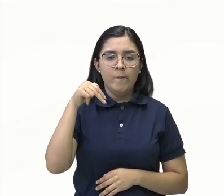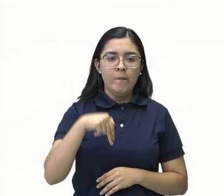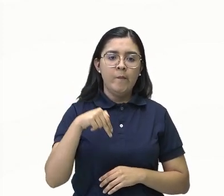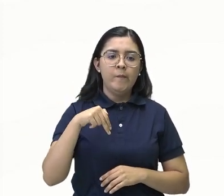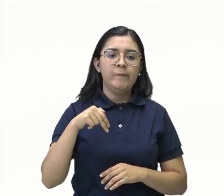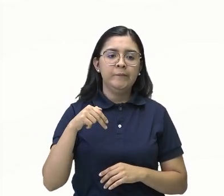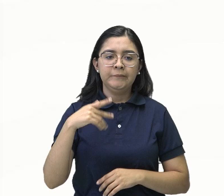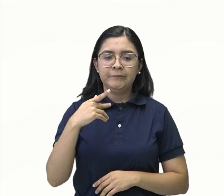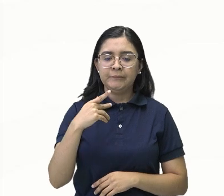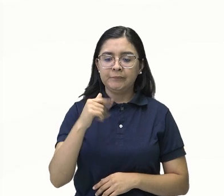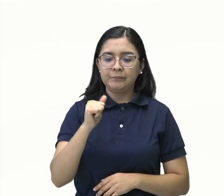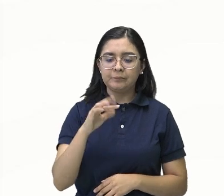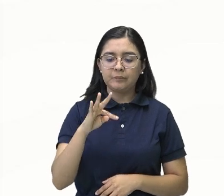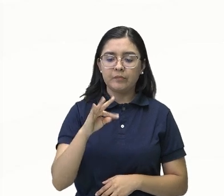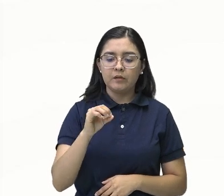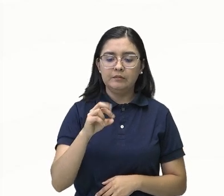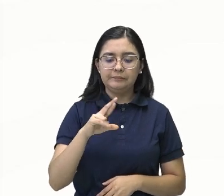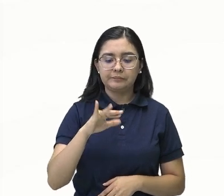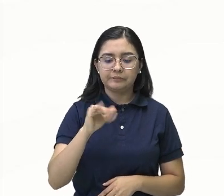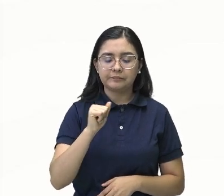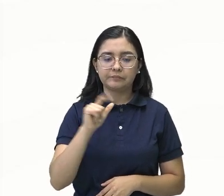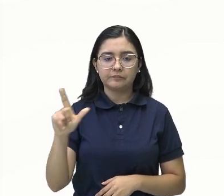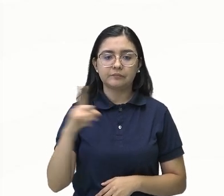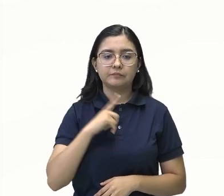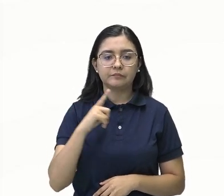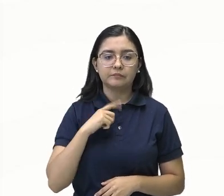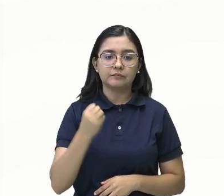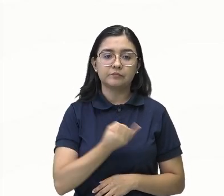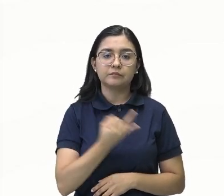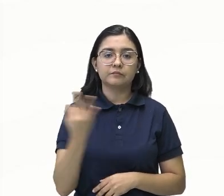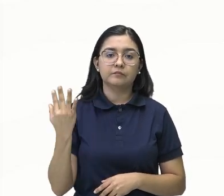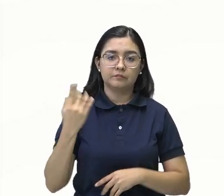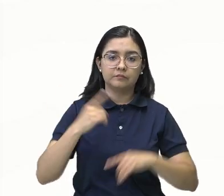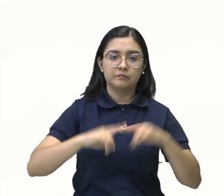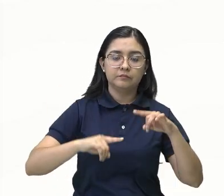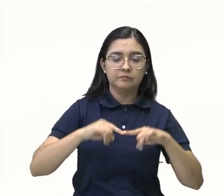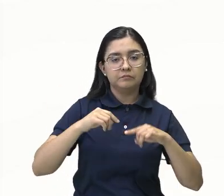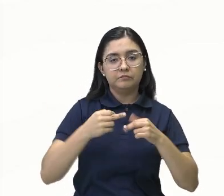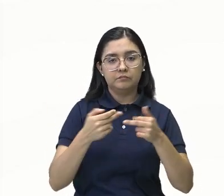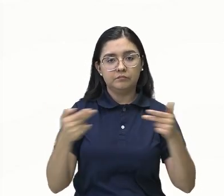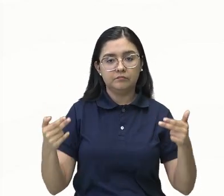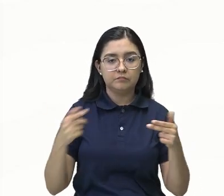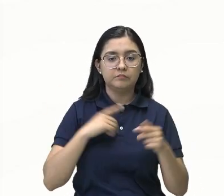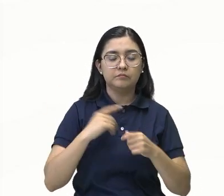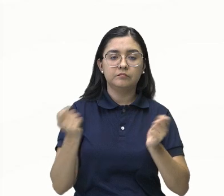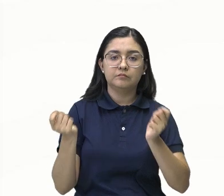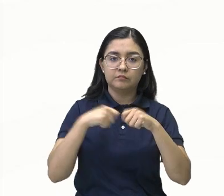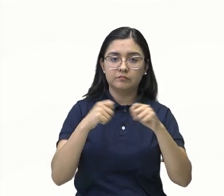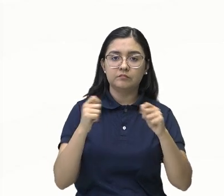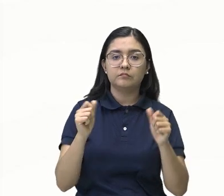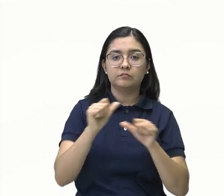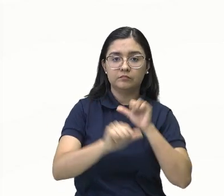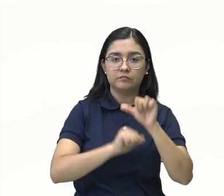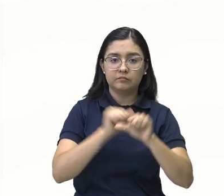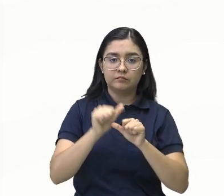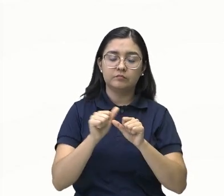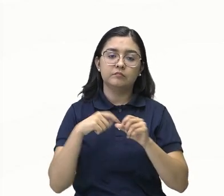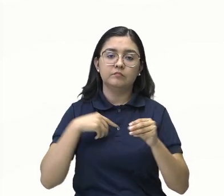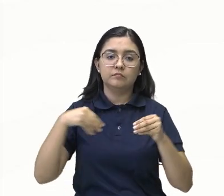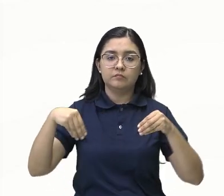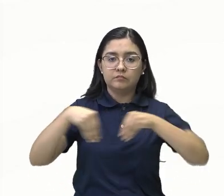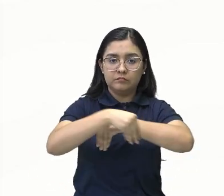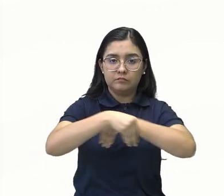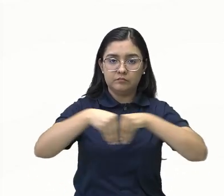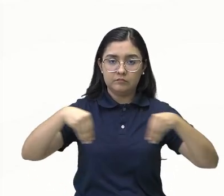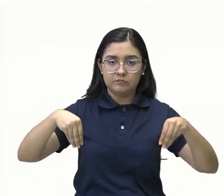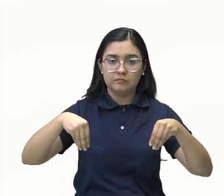um número de elementos que eu vou ter ali para fazer a minha permutação, né? A minha mistura ali,